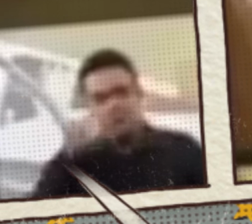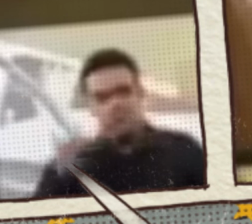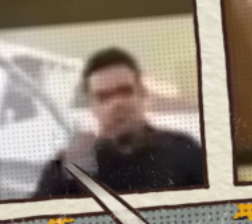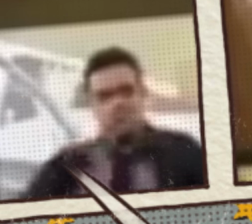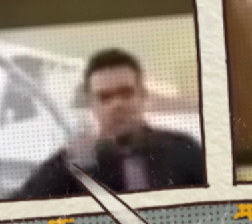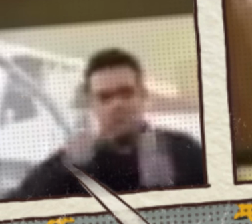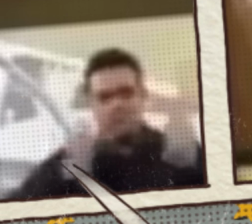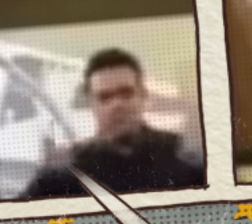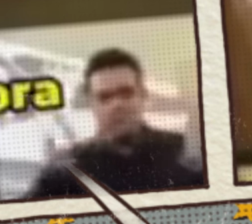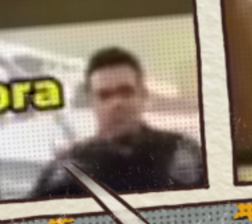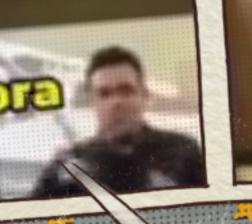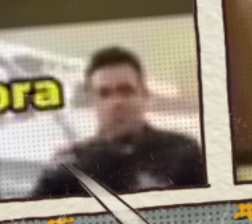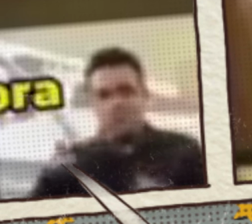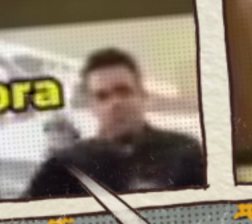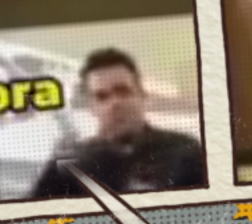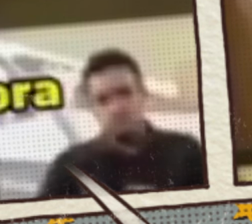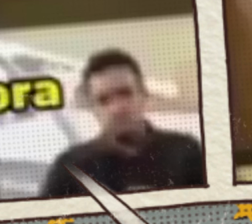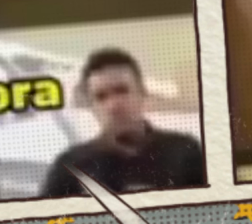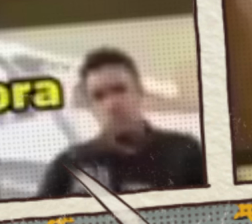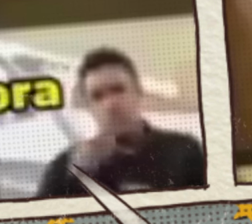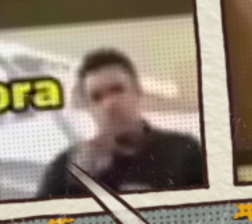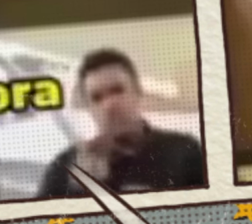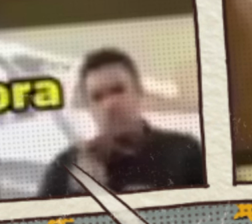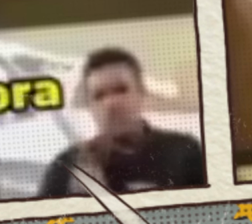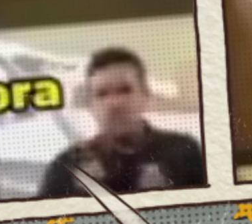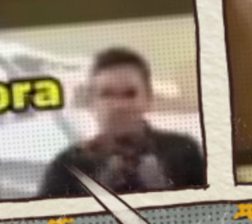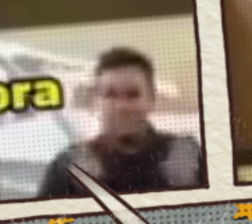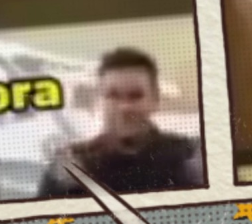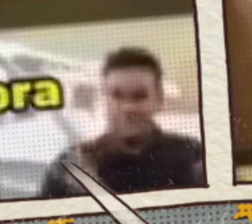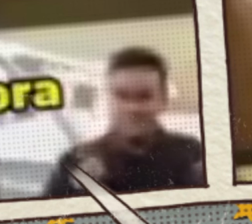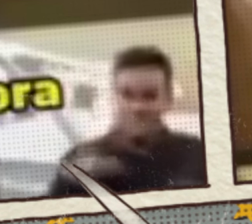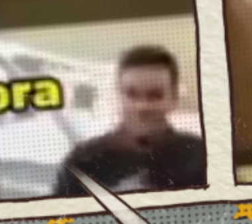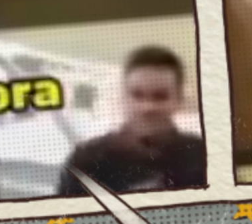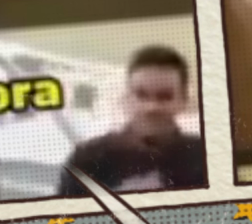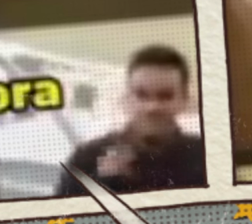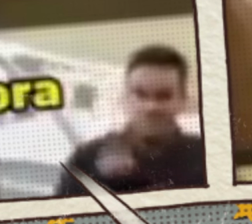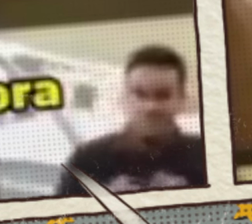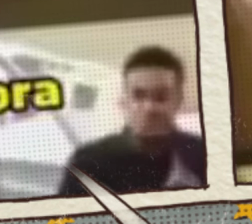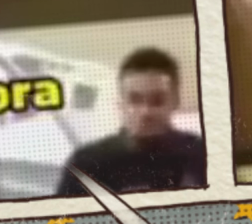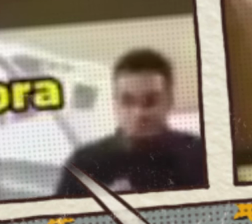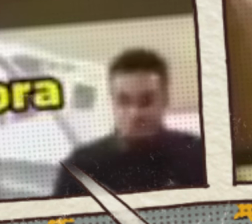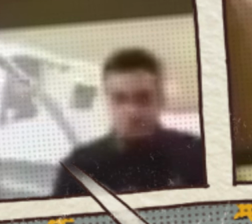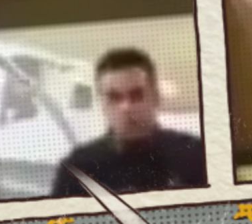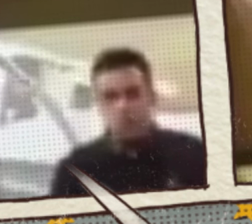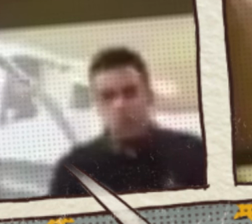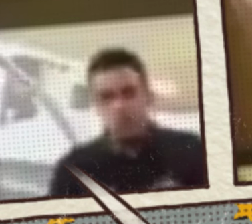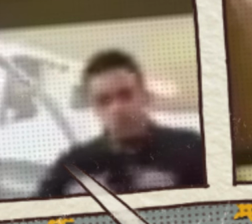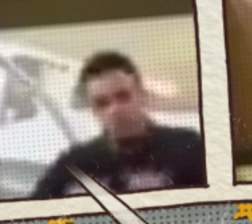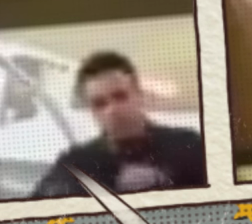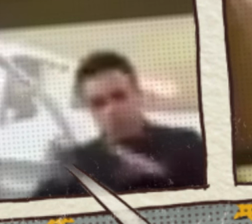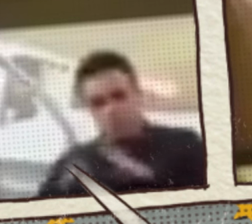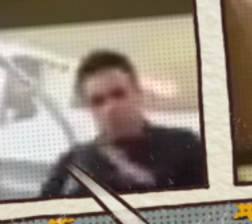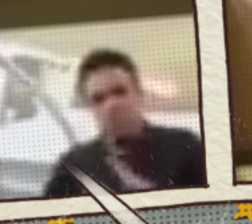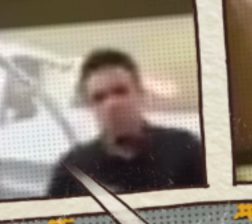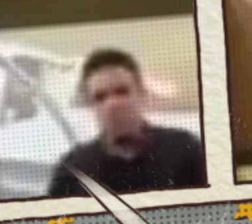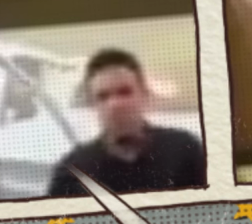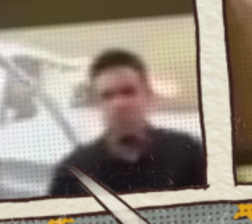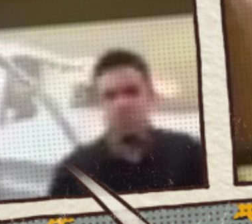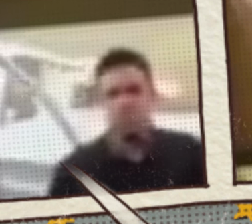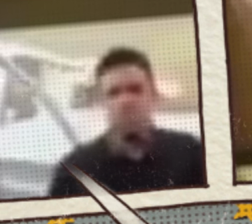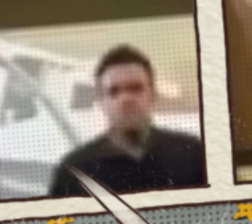não se ofereça ao público não e se ofereça para